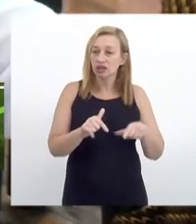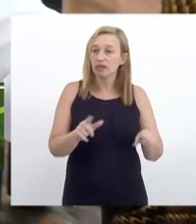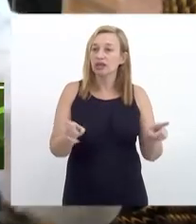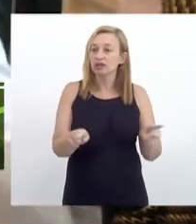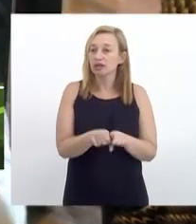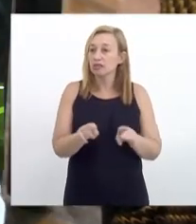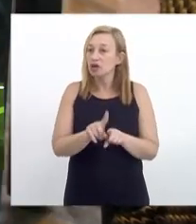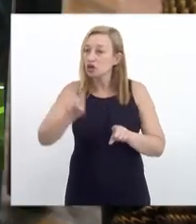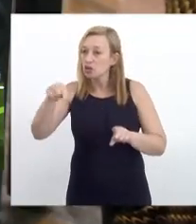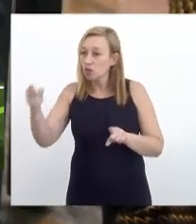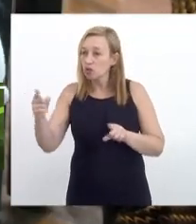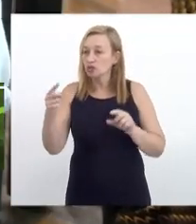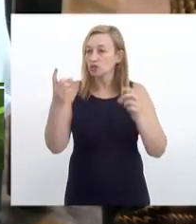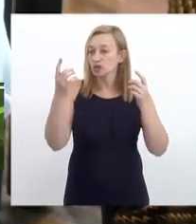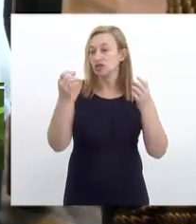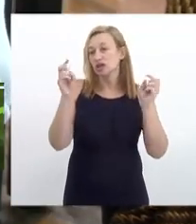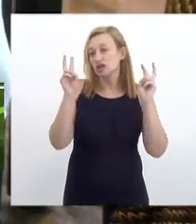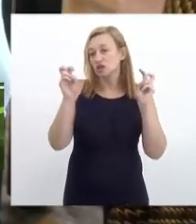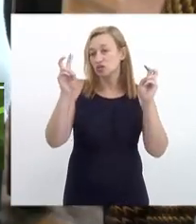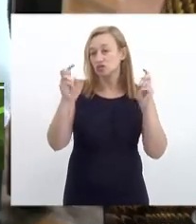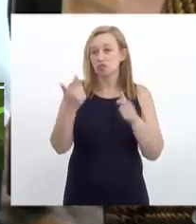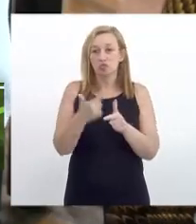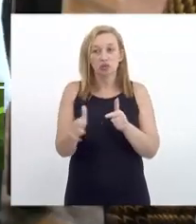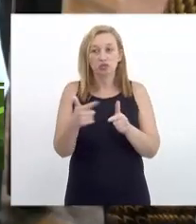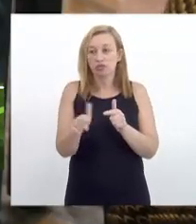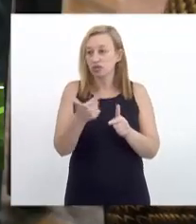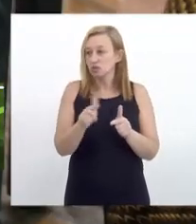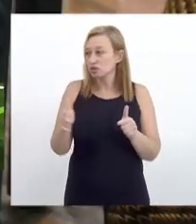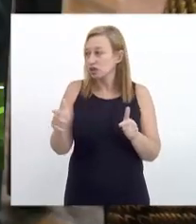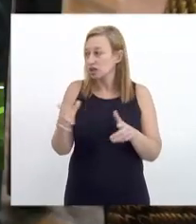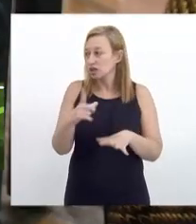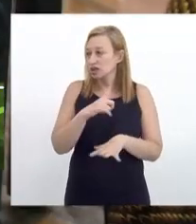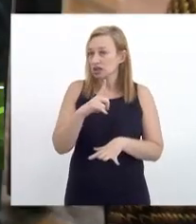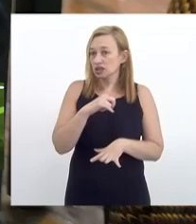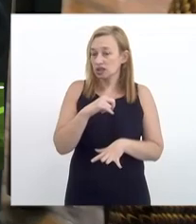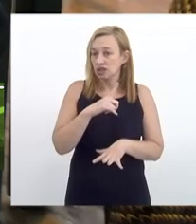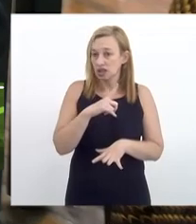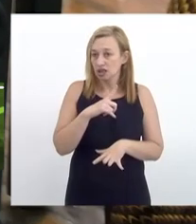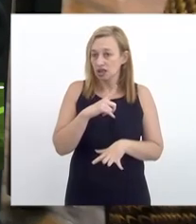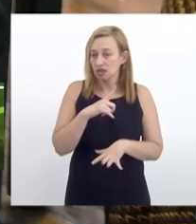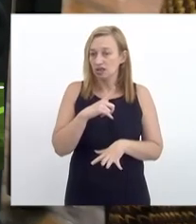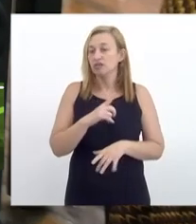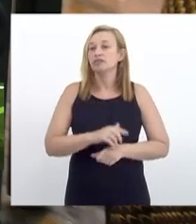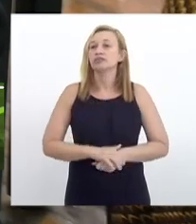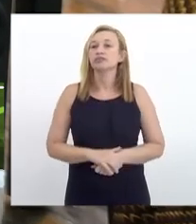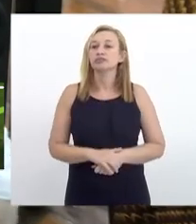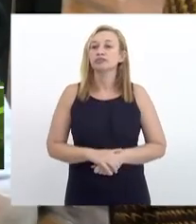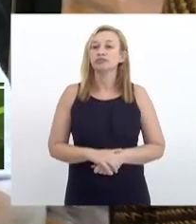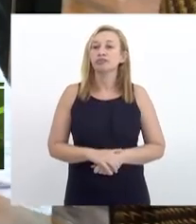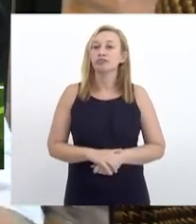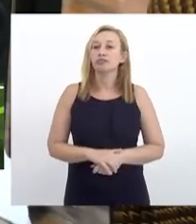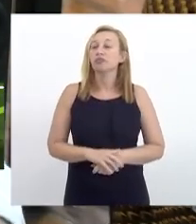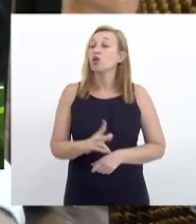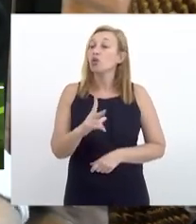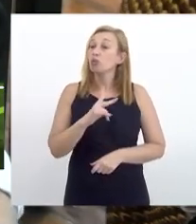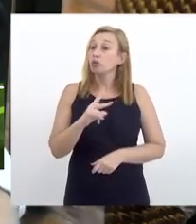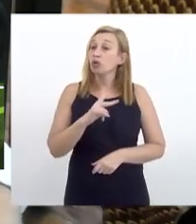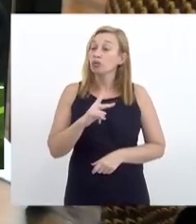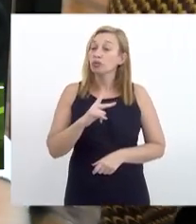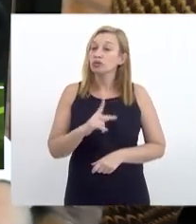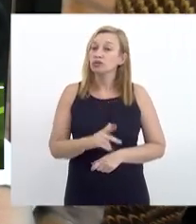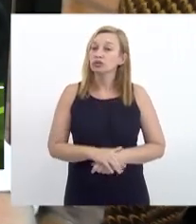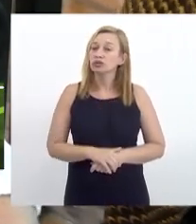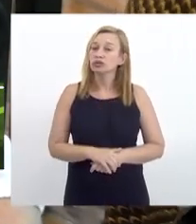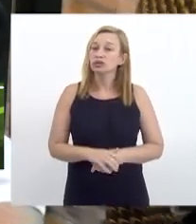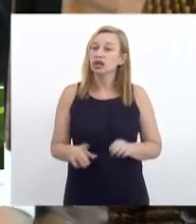critério Não tem nenhum problema Isso existir Em paralelo Ao plano de cargos, carreiras e salários O próprio A